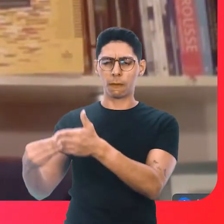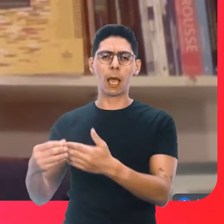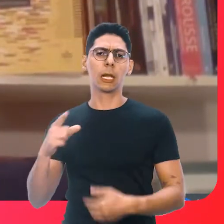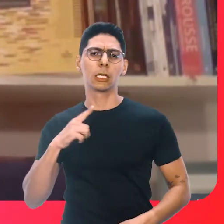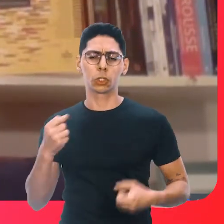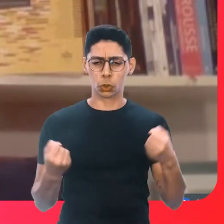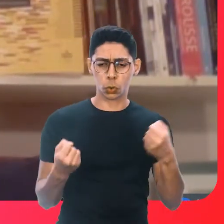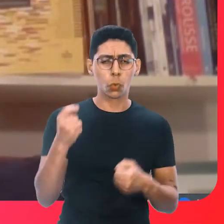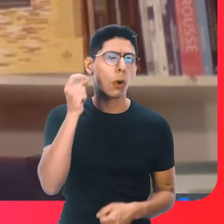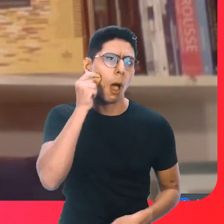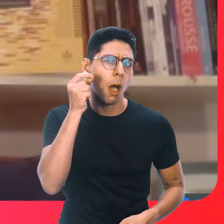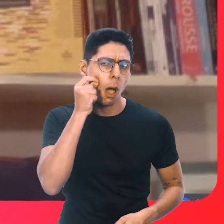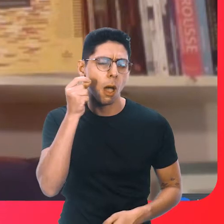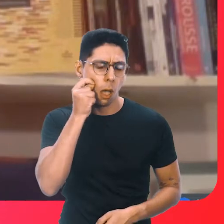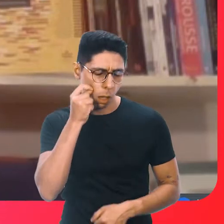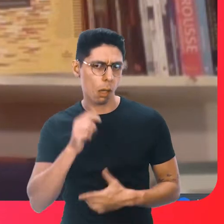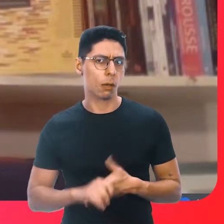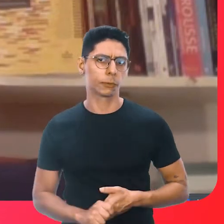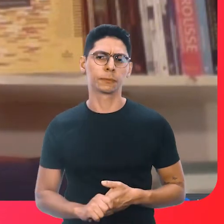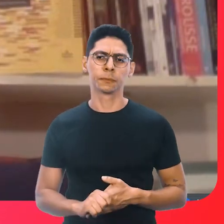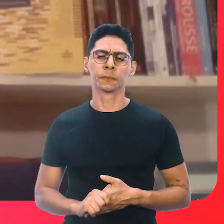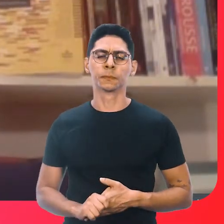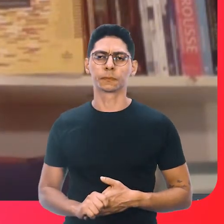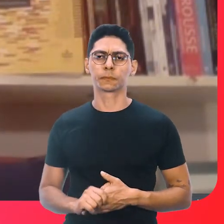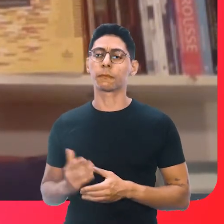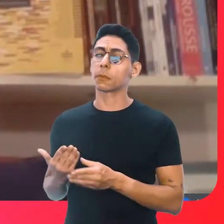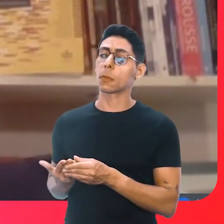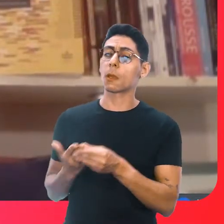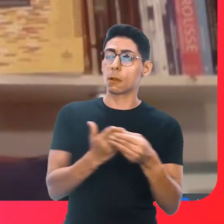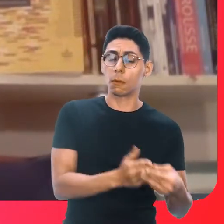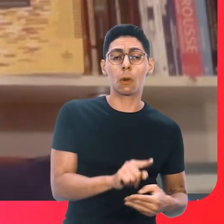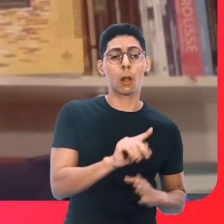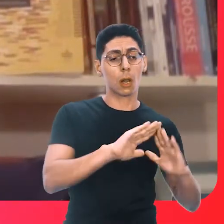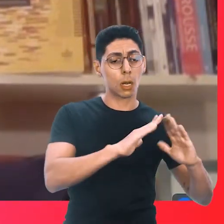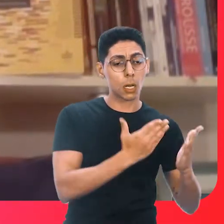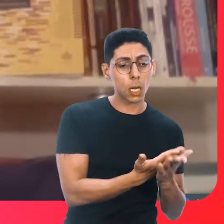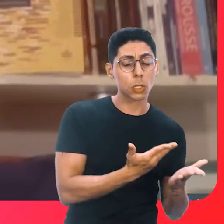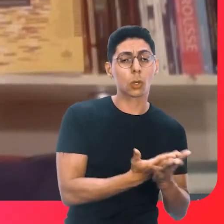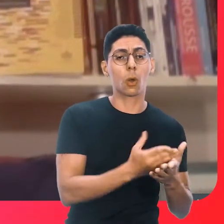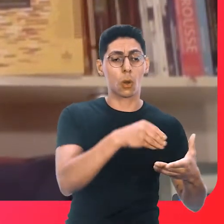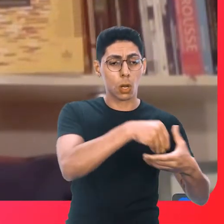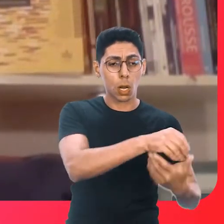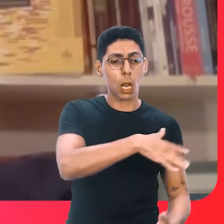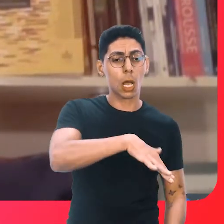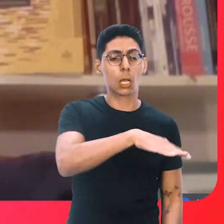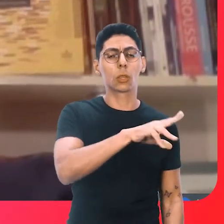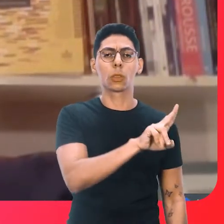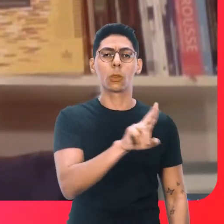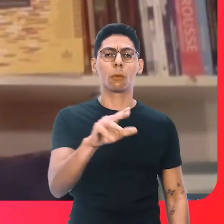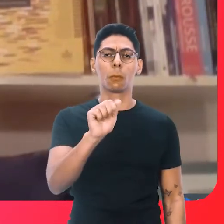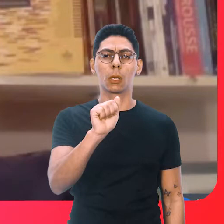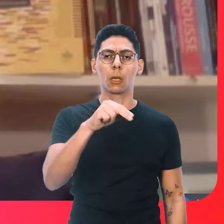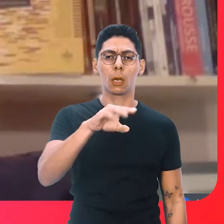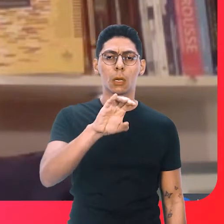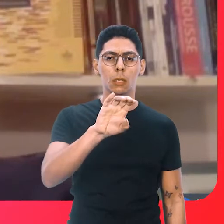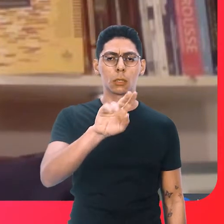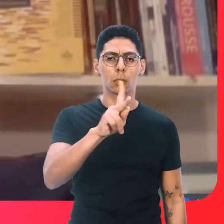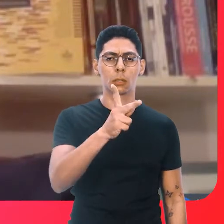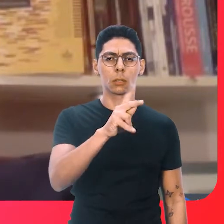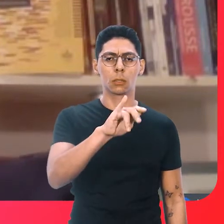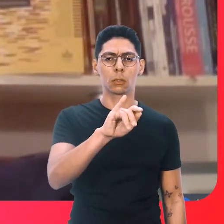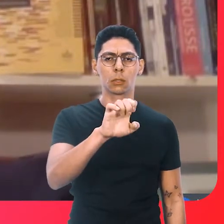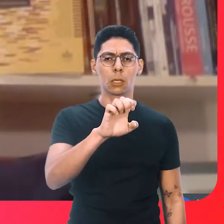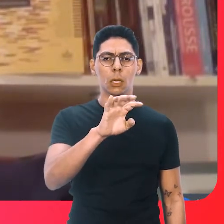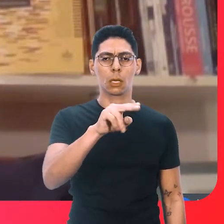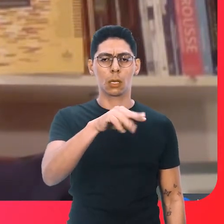Opa! Aí essa minha tia me levou, foi no Colégio Anchietano. Você deve talvez ter lido alguma coisa